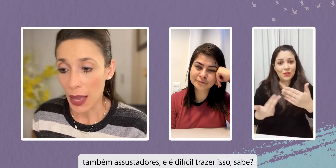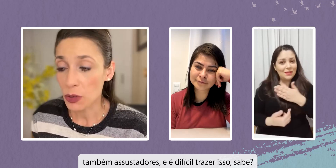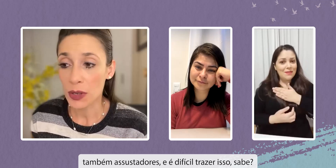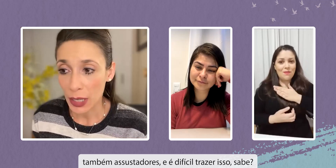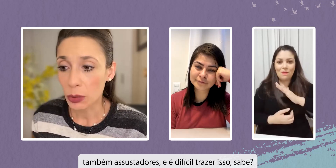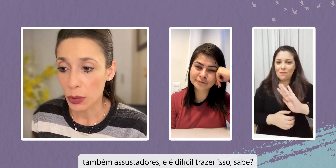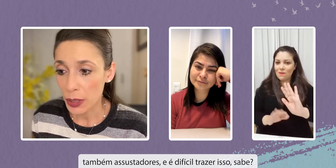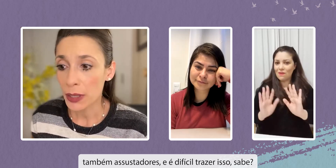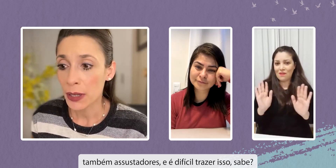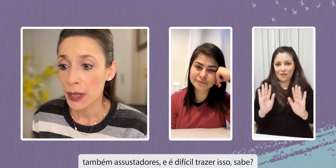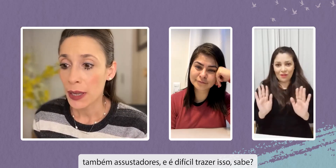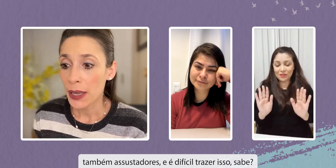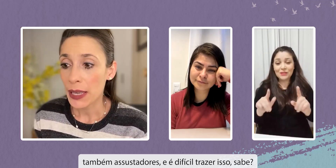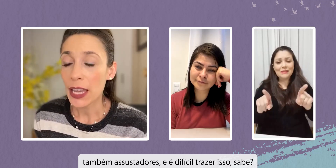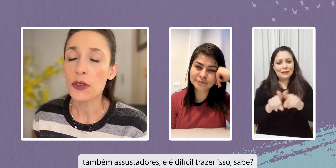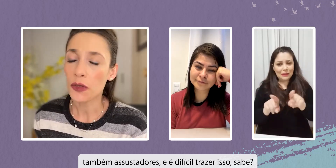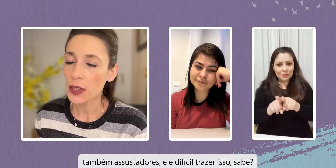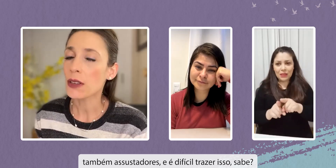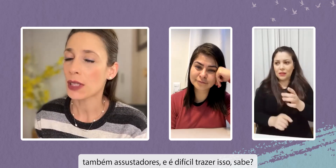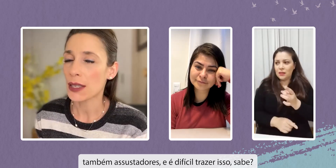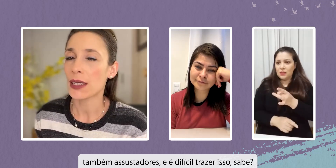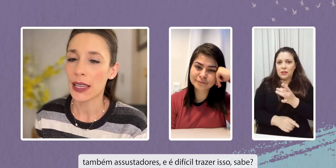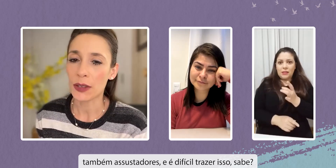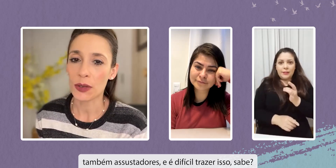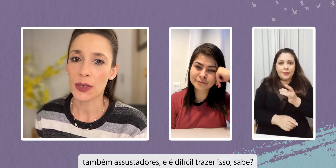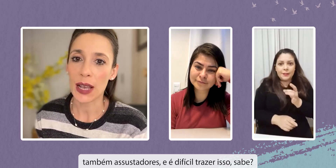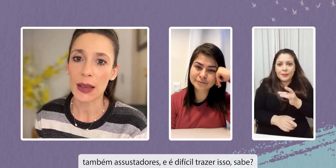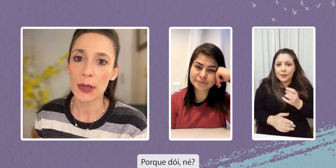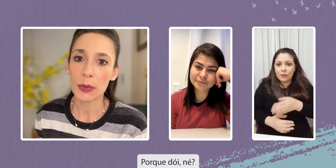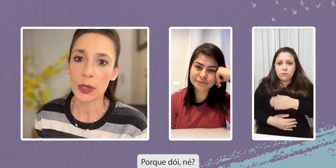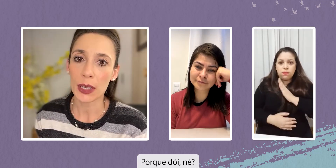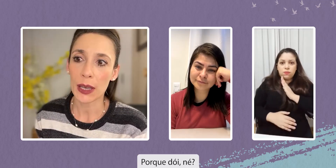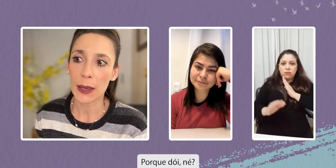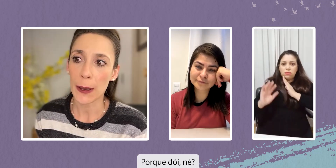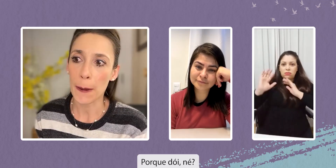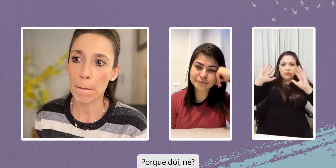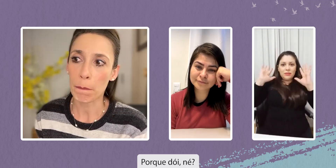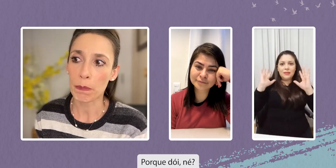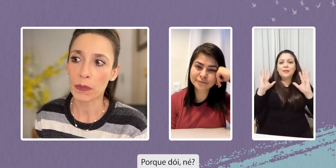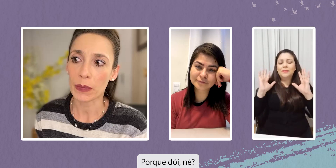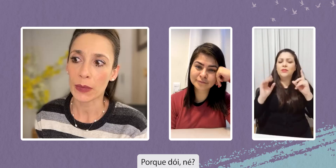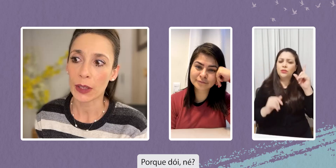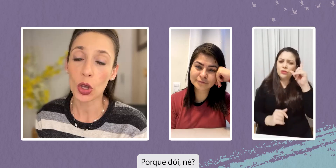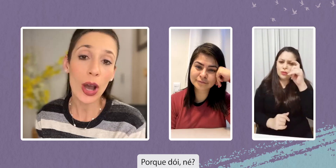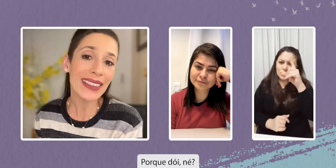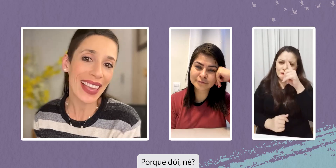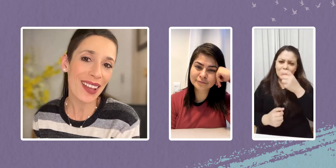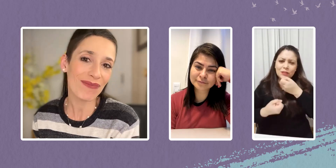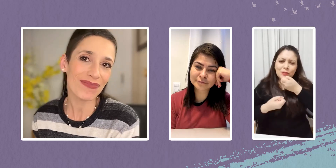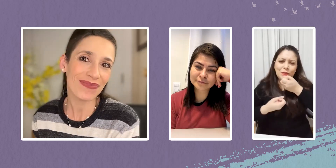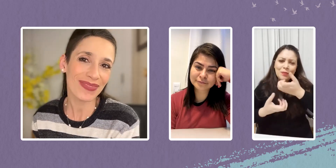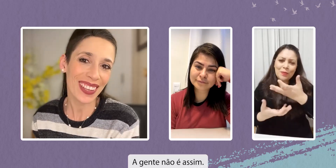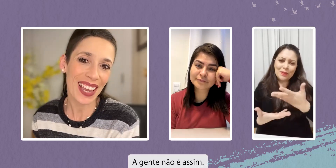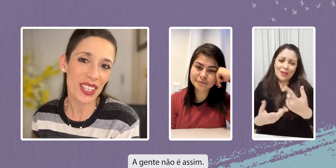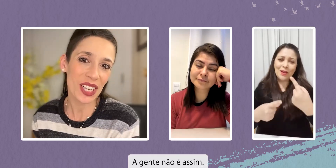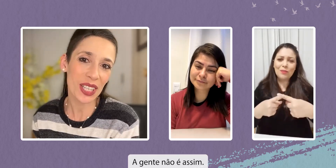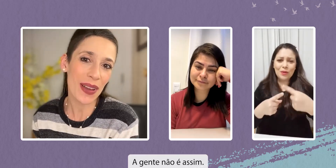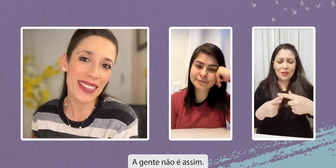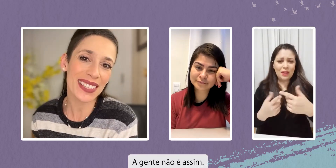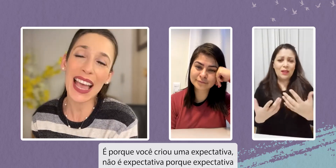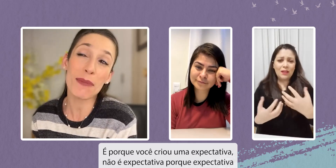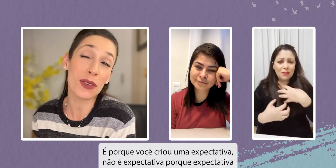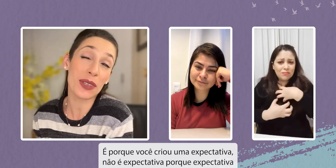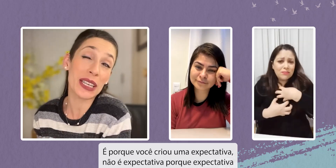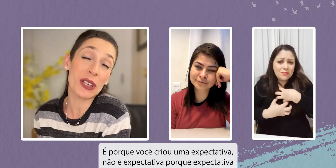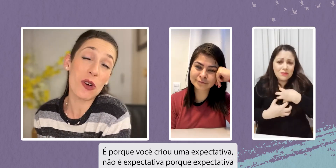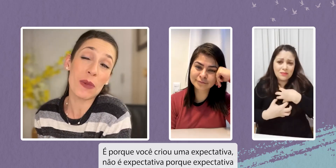Também assustador. E é difícil trazer isso, sabe? Porque dói, né? A gente não é